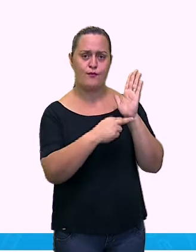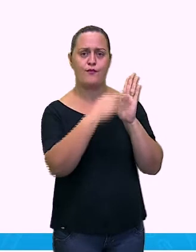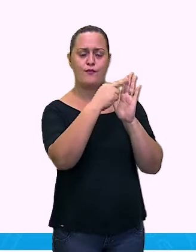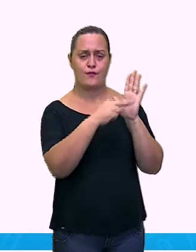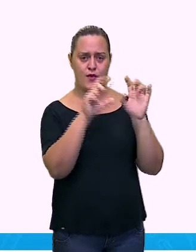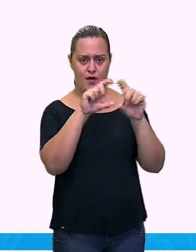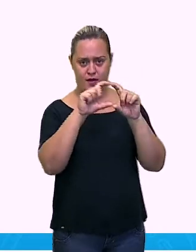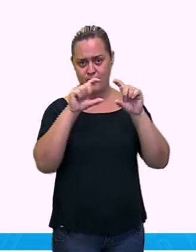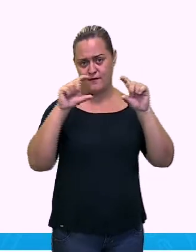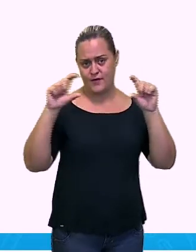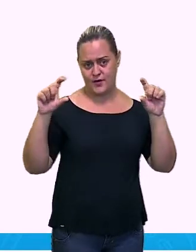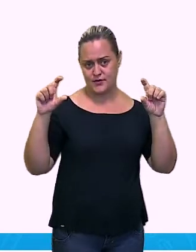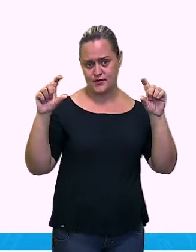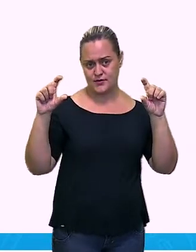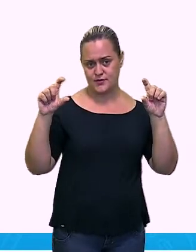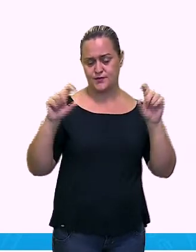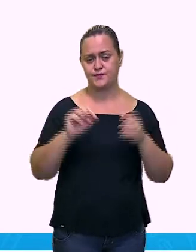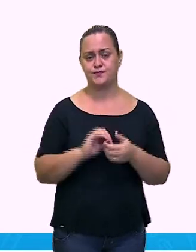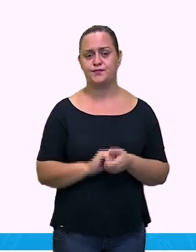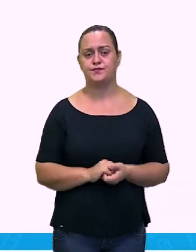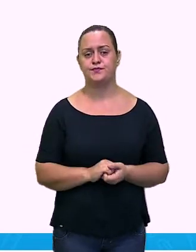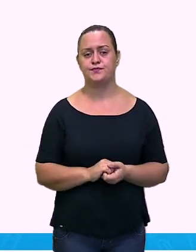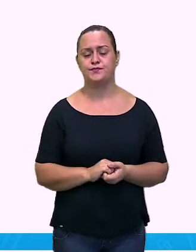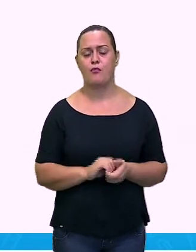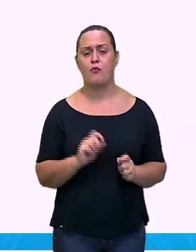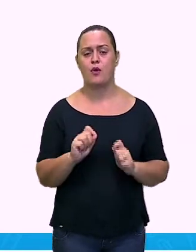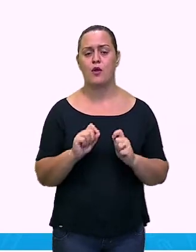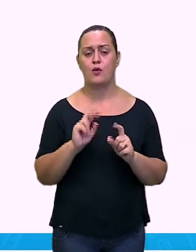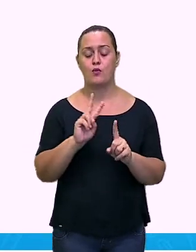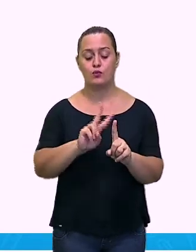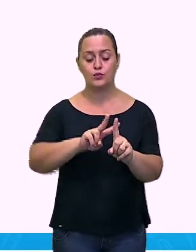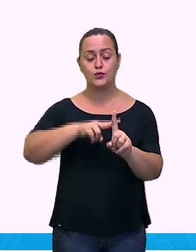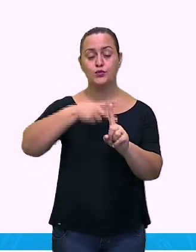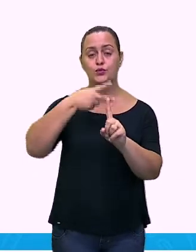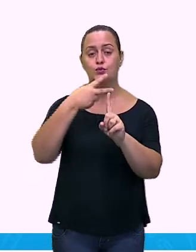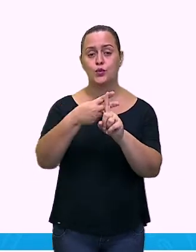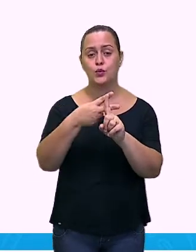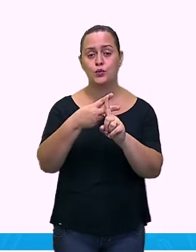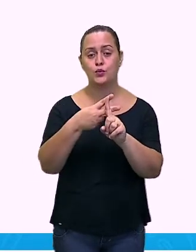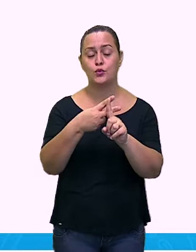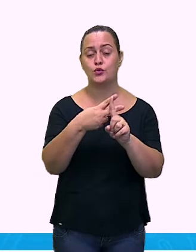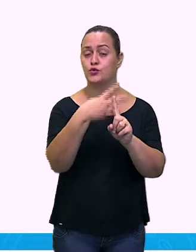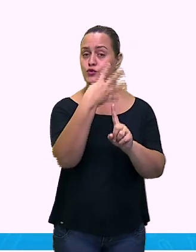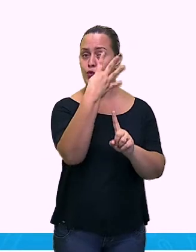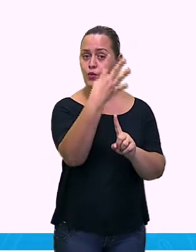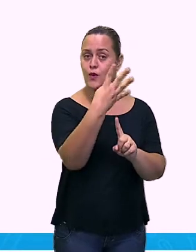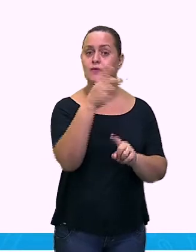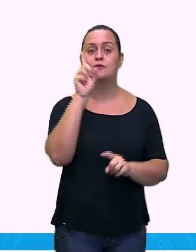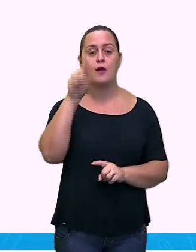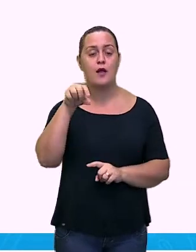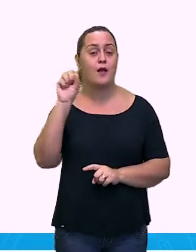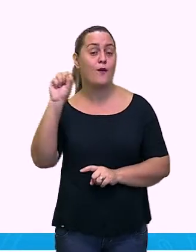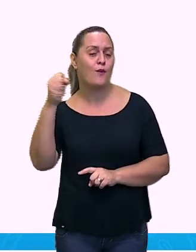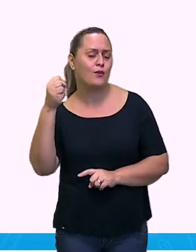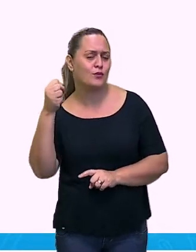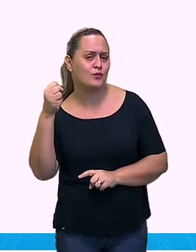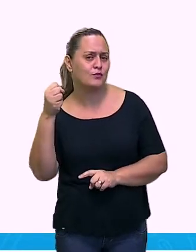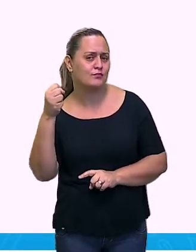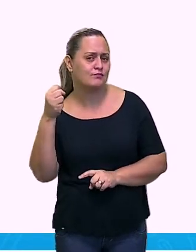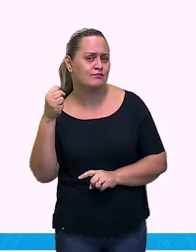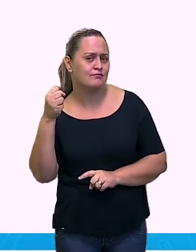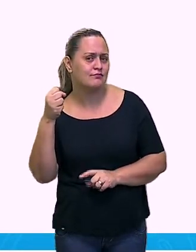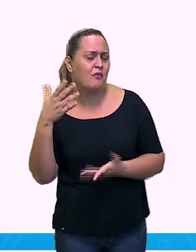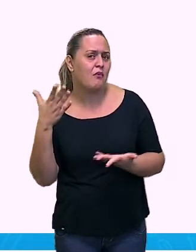para gente que é o dobro de 4 é oito nós